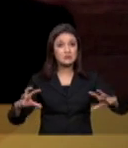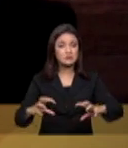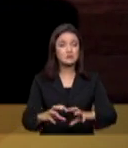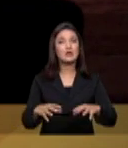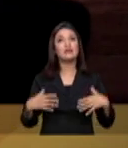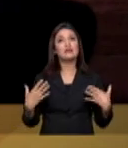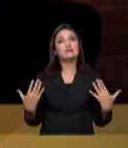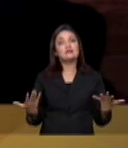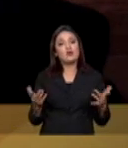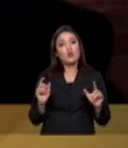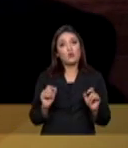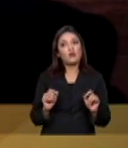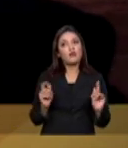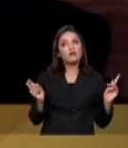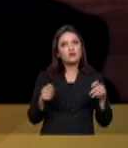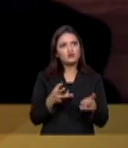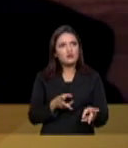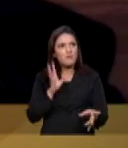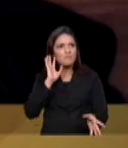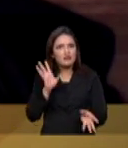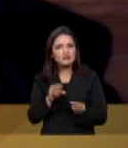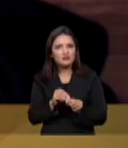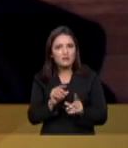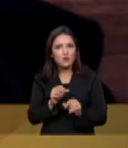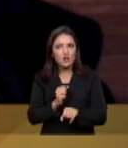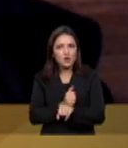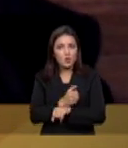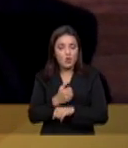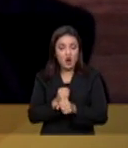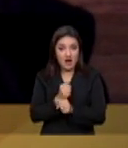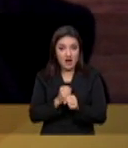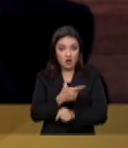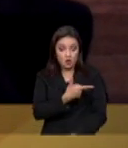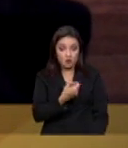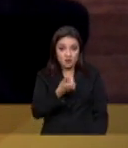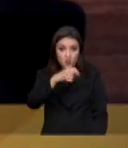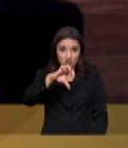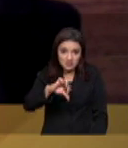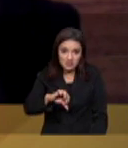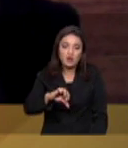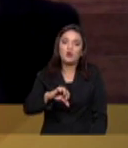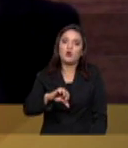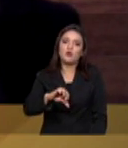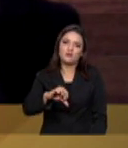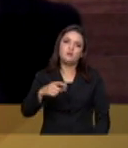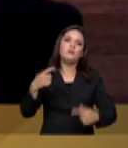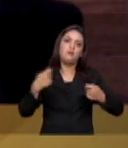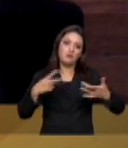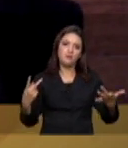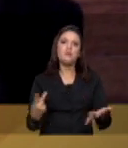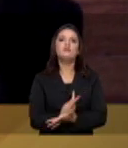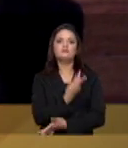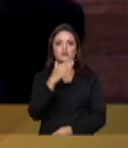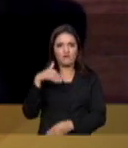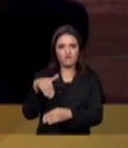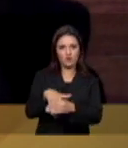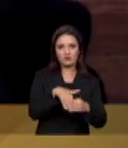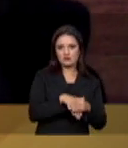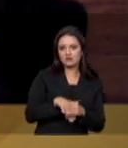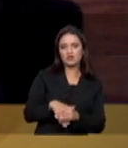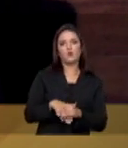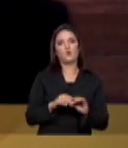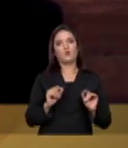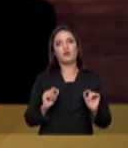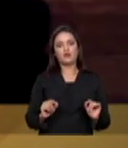mostrou-se oportuno em 2019 o que fez esse tribunal na unidade com